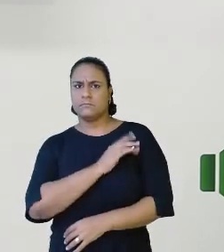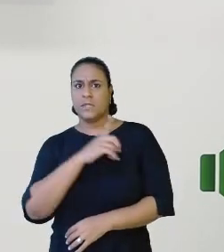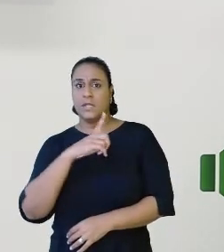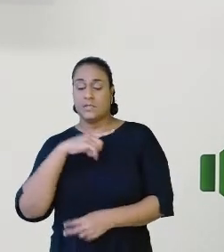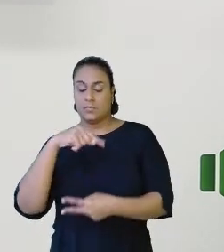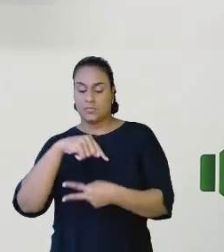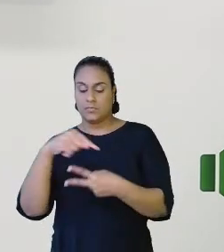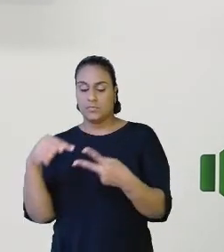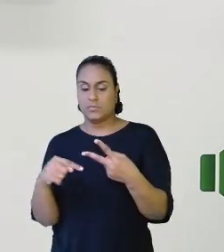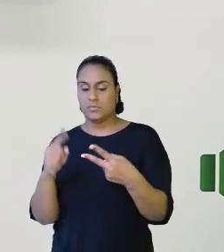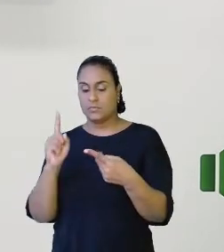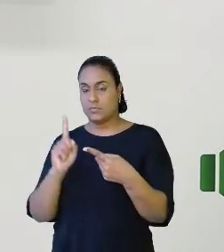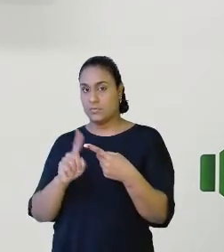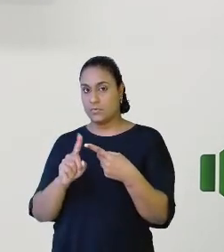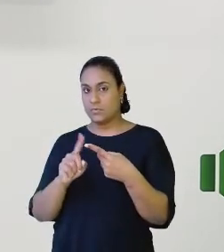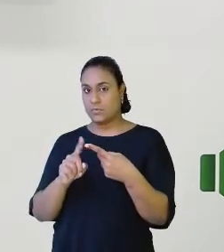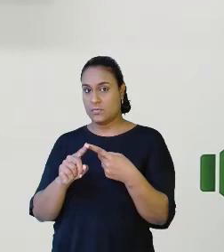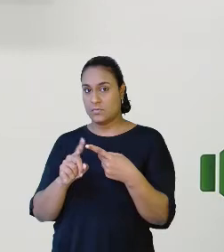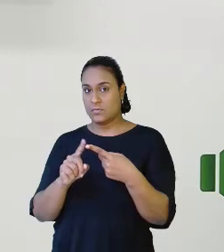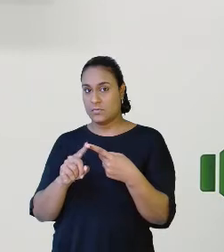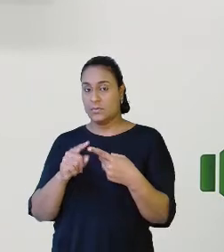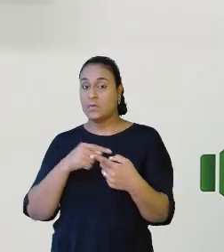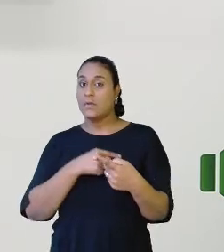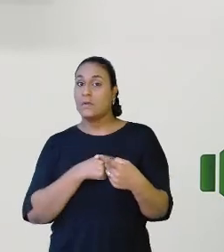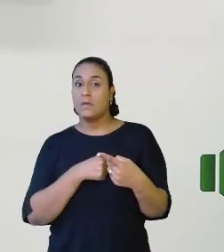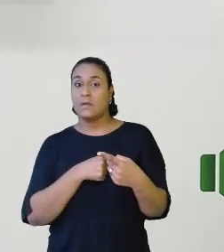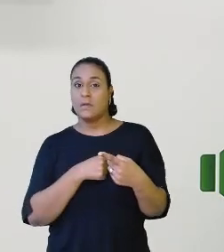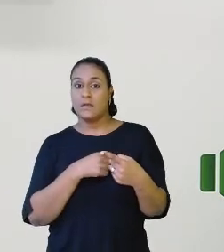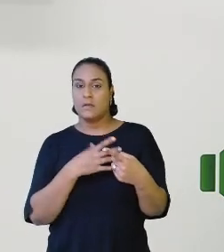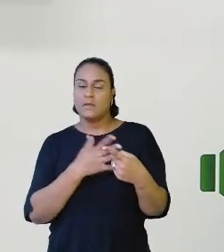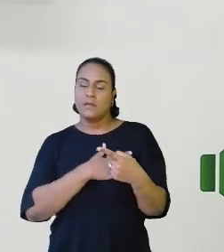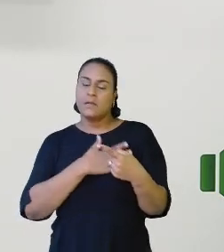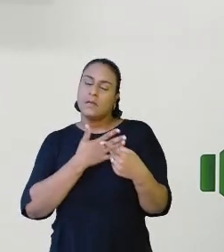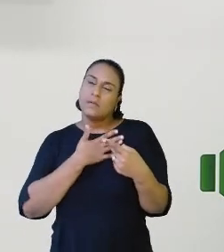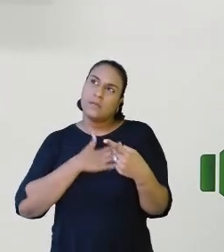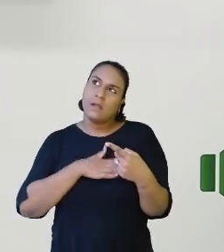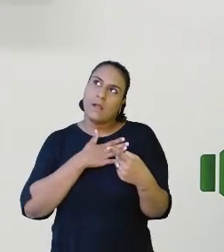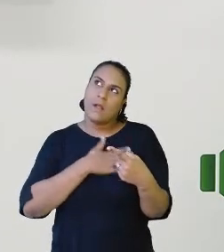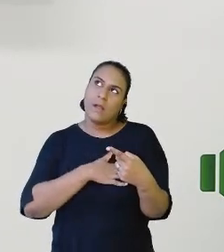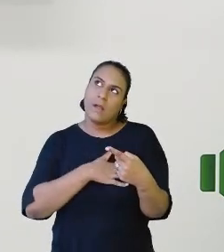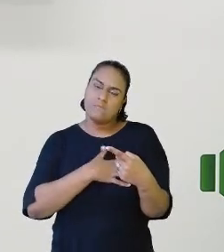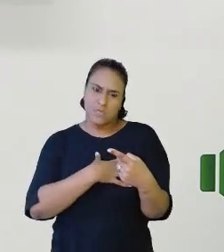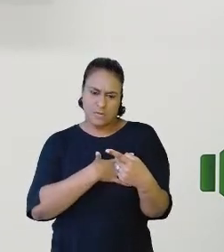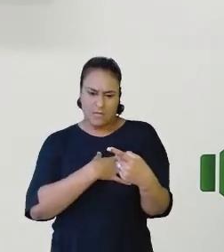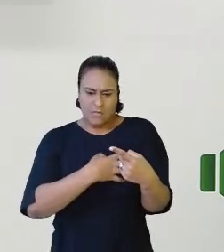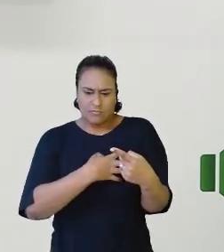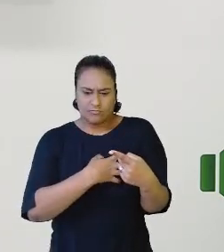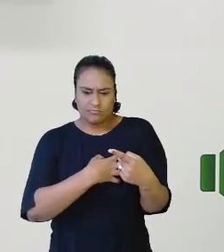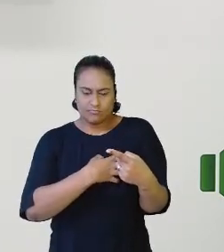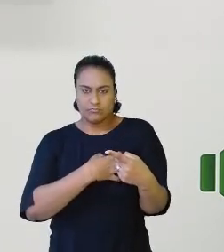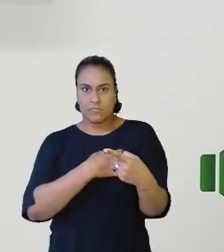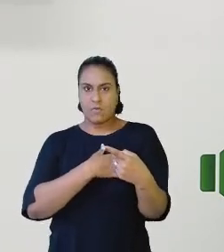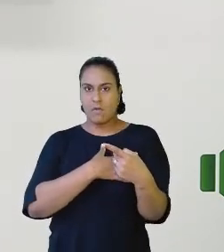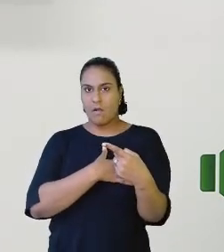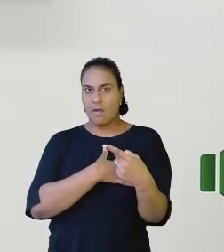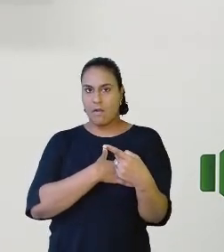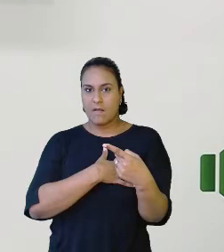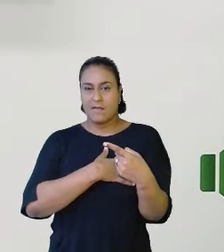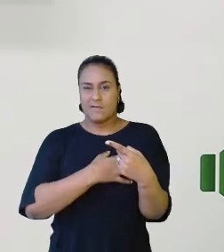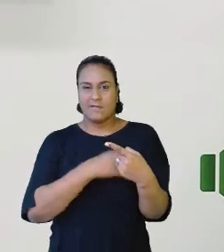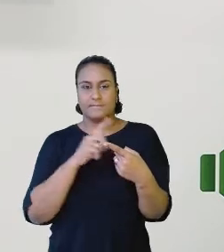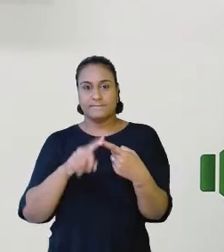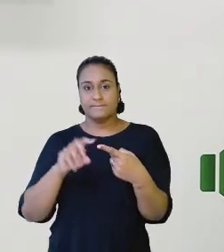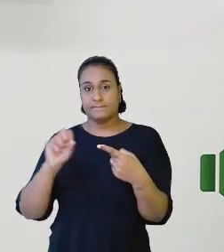2 movimentos. Aquele movimento em que ele está relaxado e o movimento que ele se contrai, que é o movimento